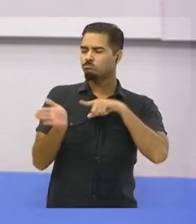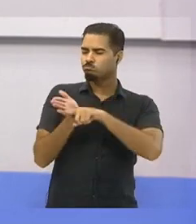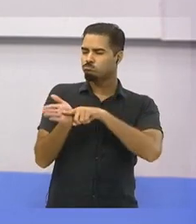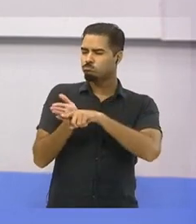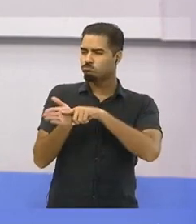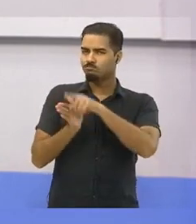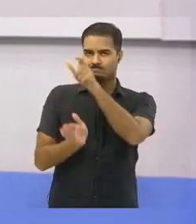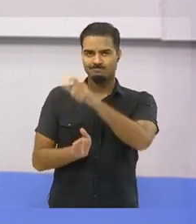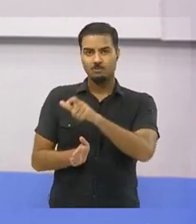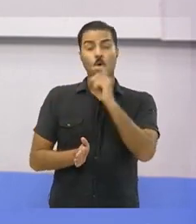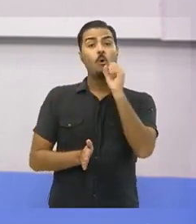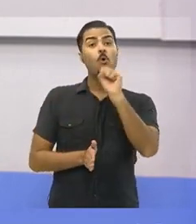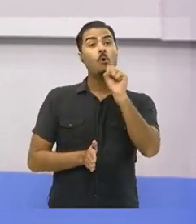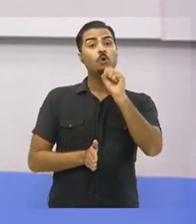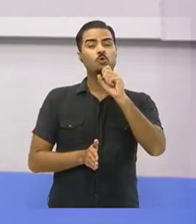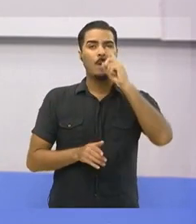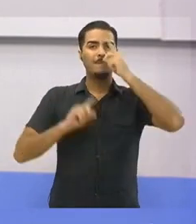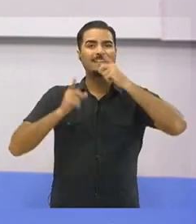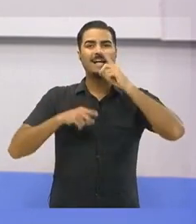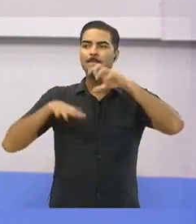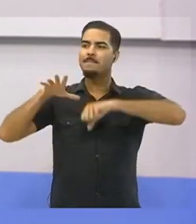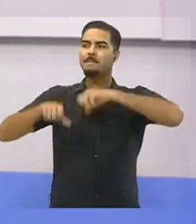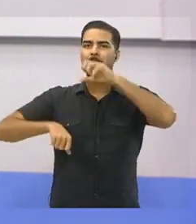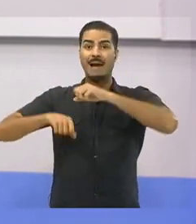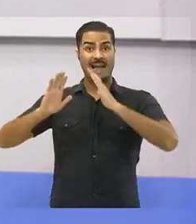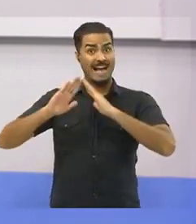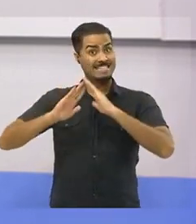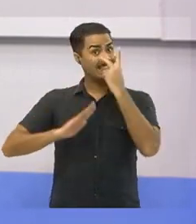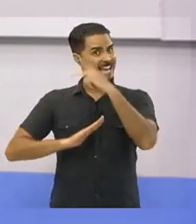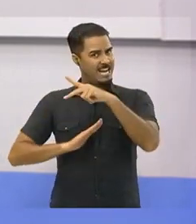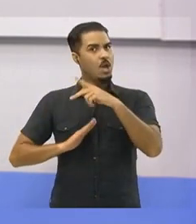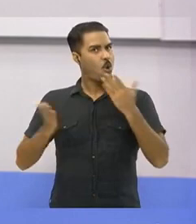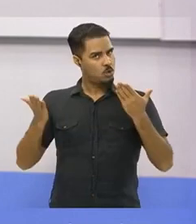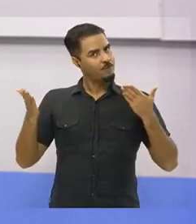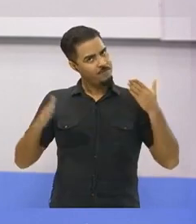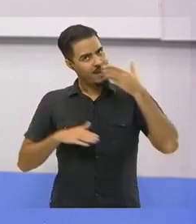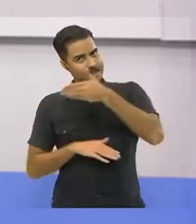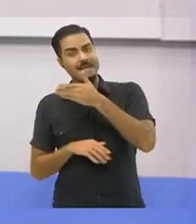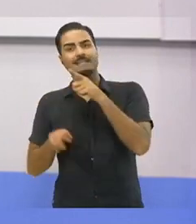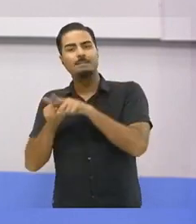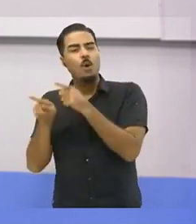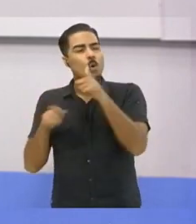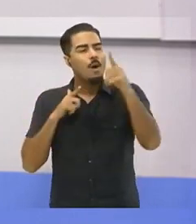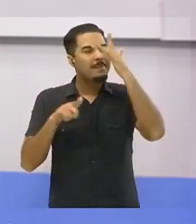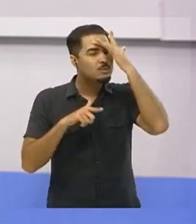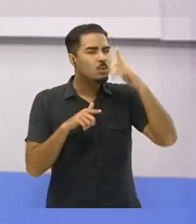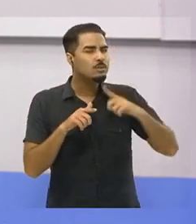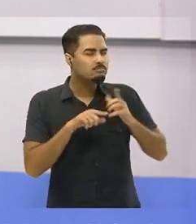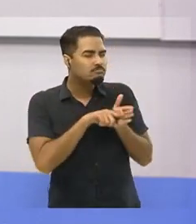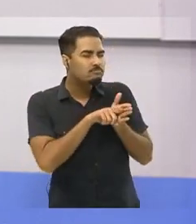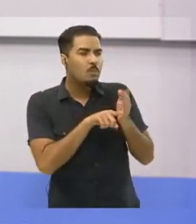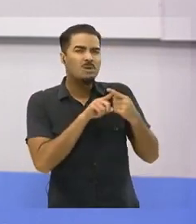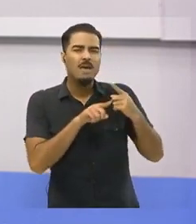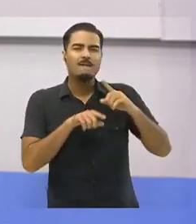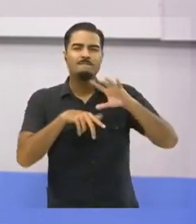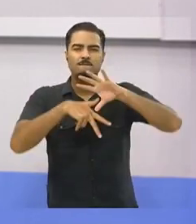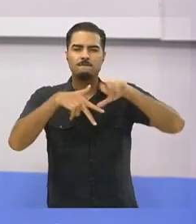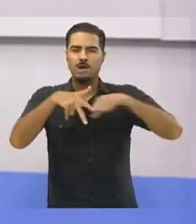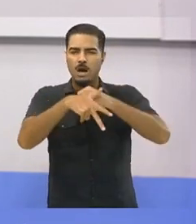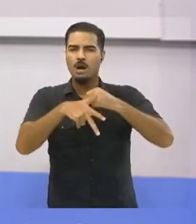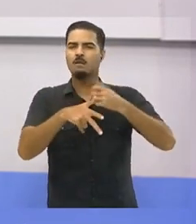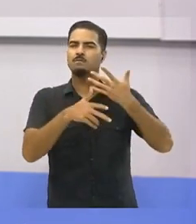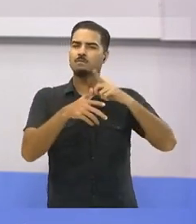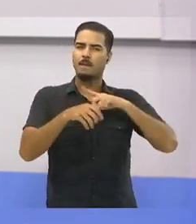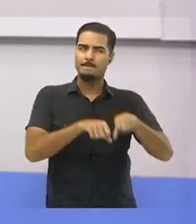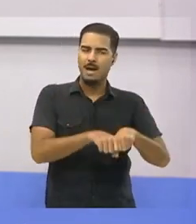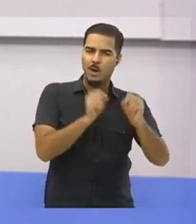oito mandados de busca e apreensão na casa dele e de outros investigados por suspeita de fraude em licitações e desvio de dinheiro na companhia de